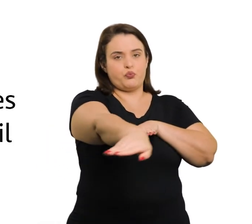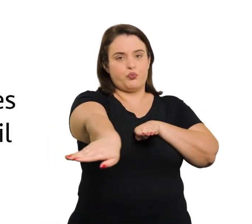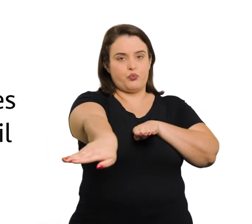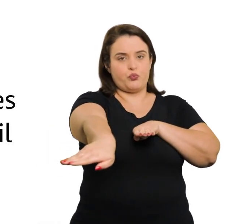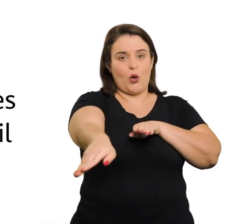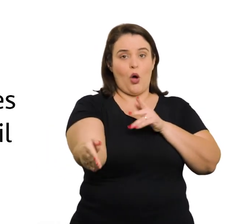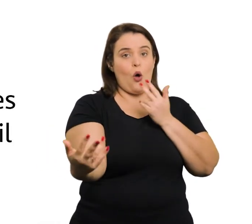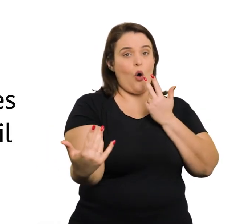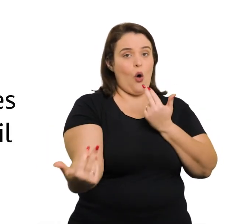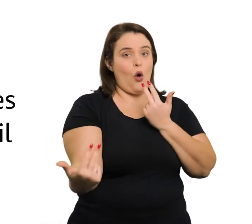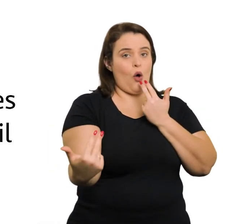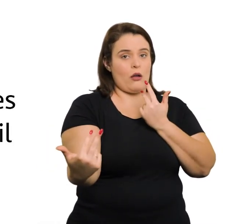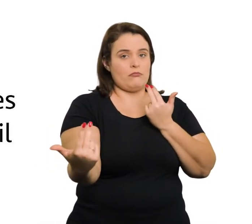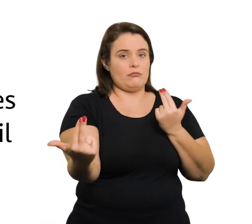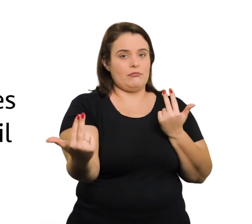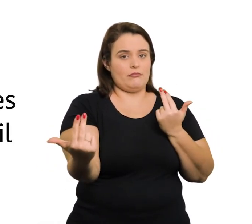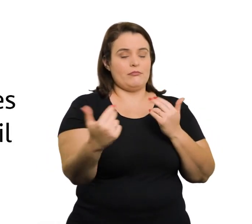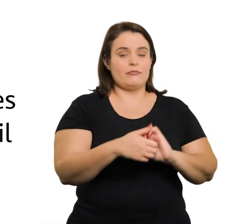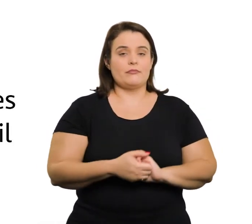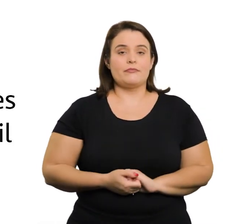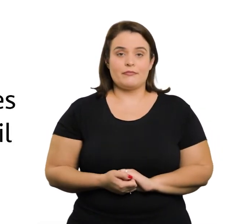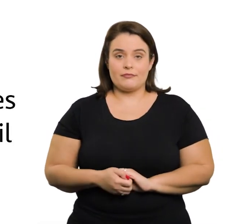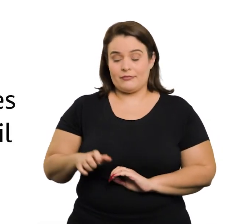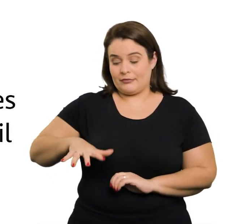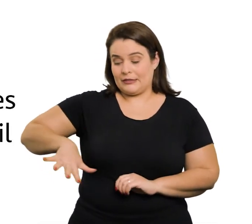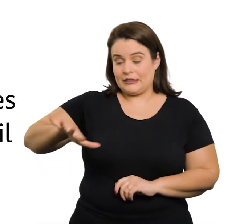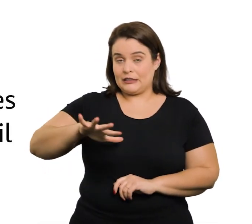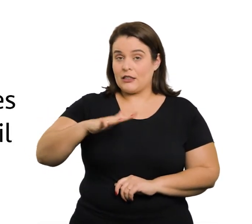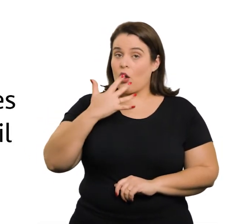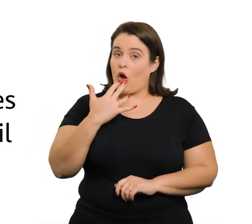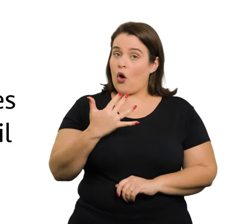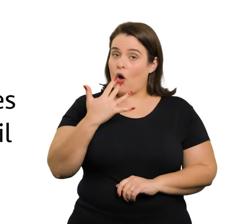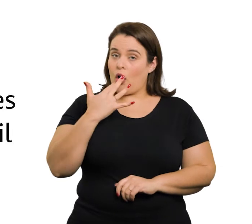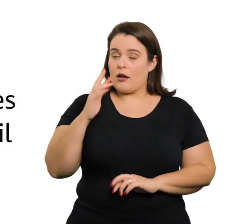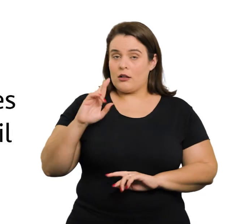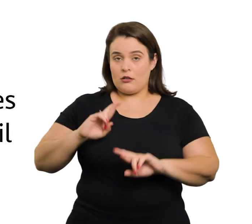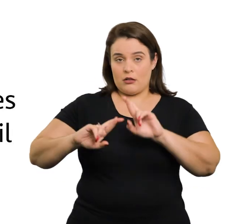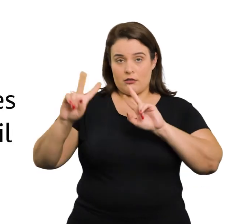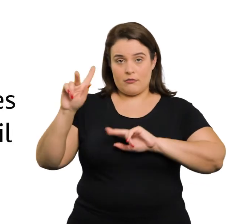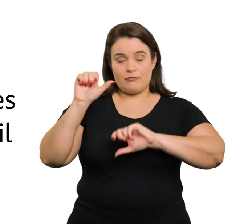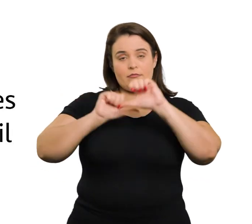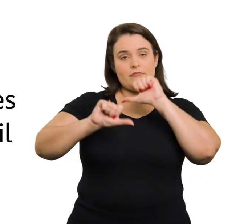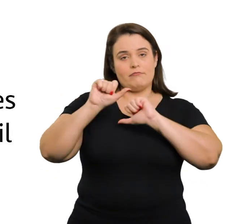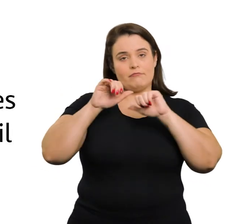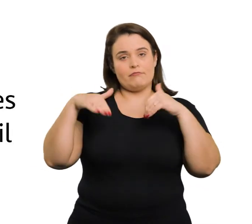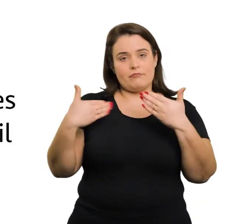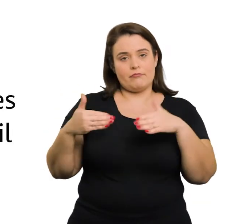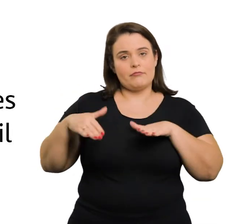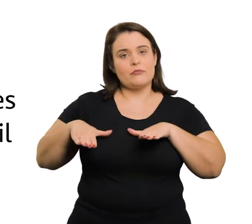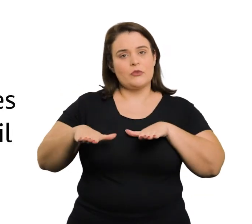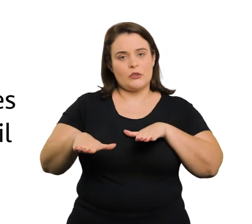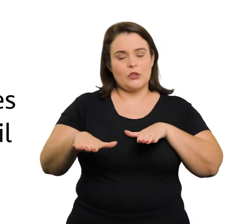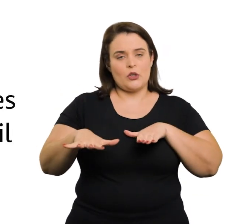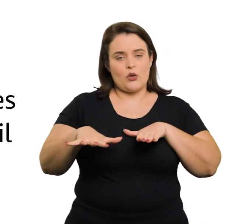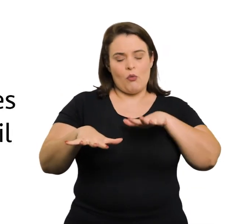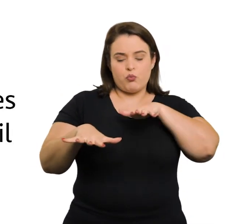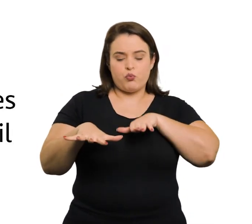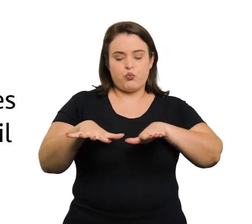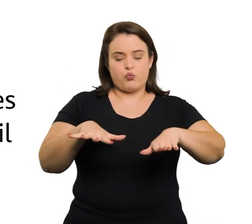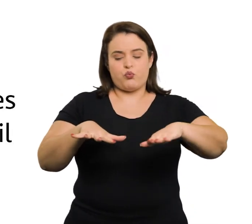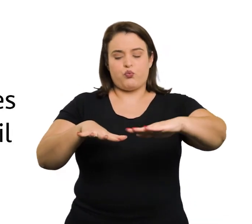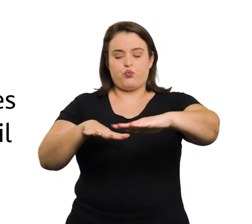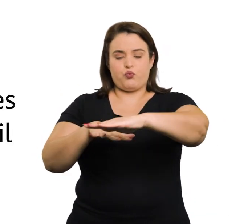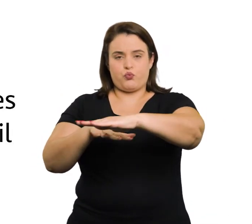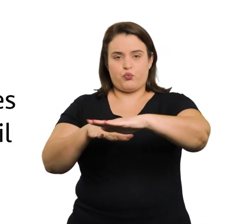sinalização tátil direcional. Se houver variação de cor do piso adjacente nos diferentes ambientes pelos quais passa